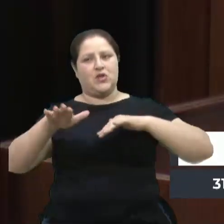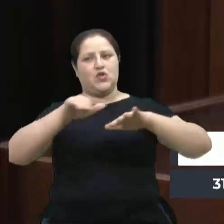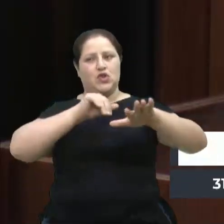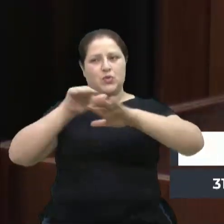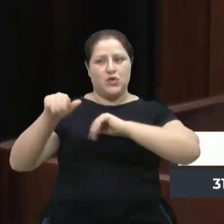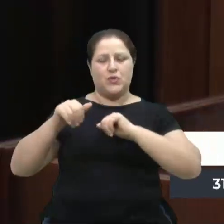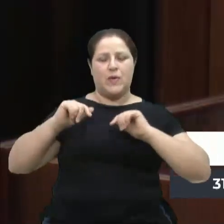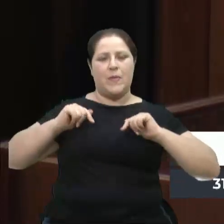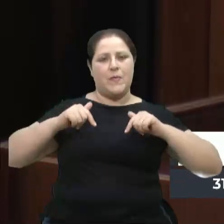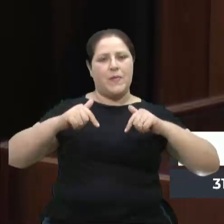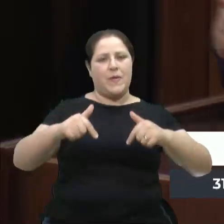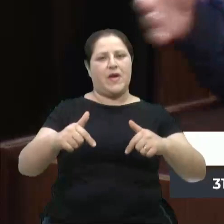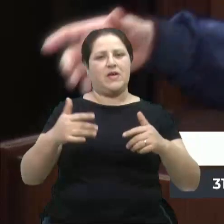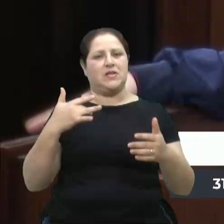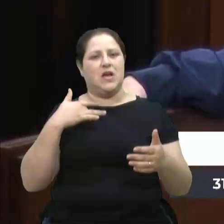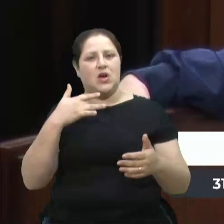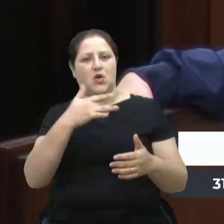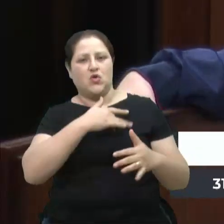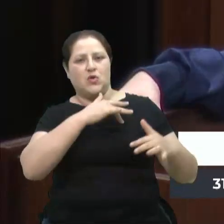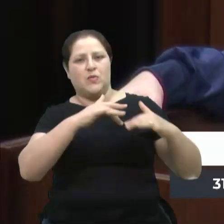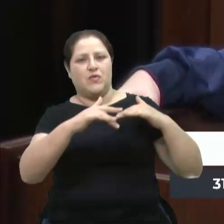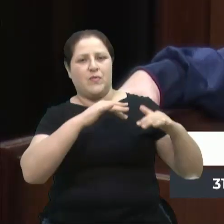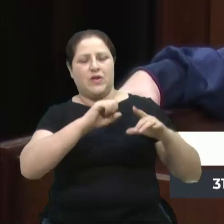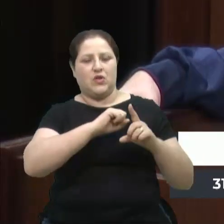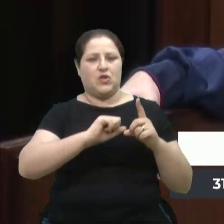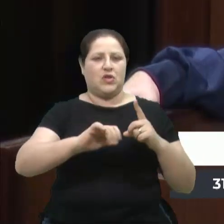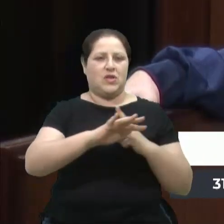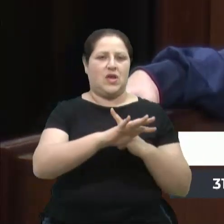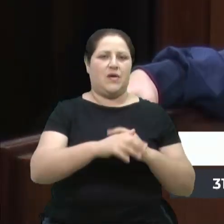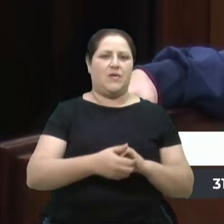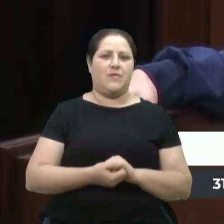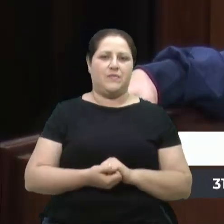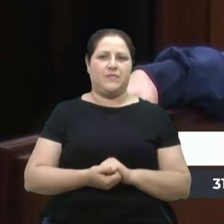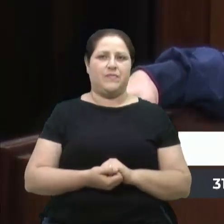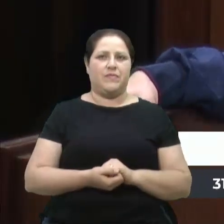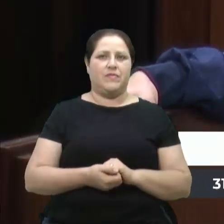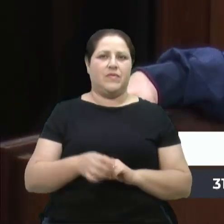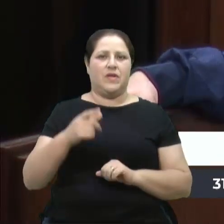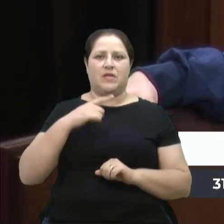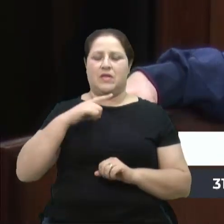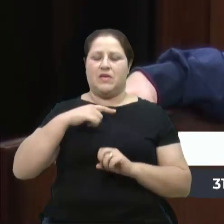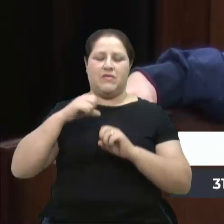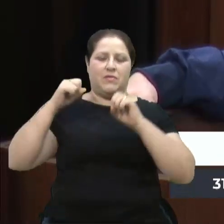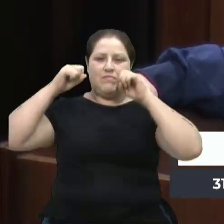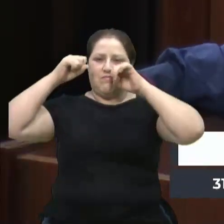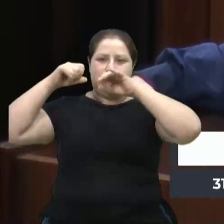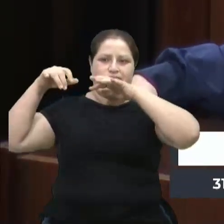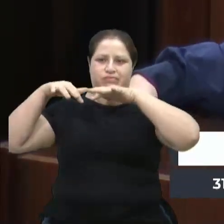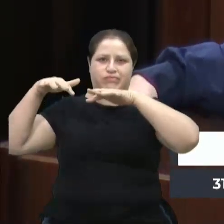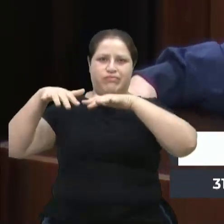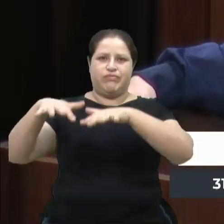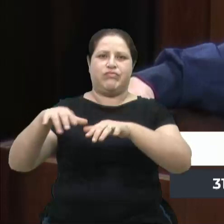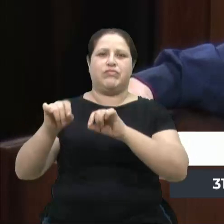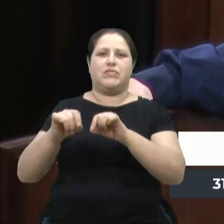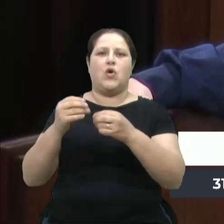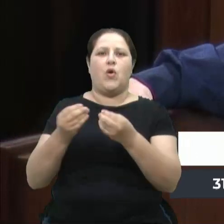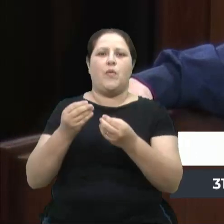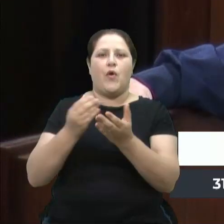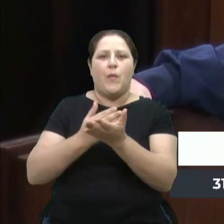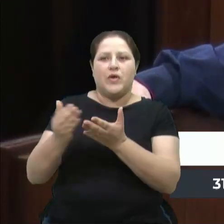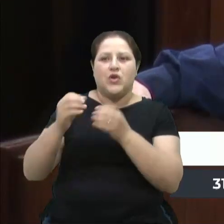da luta de saúde, enfim, dos movimentos sociais, teve uma avalanche através das redes